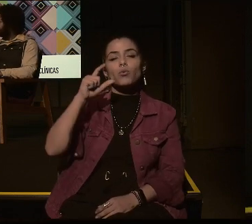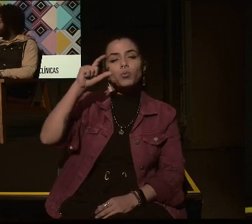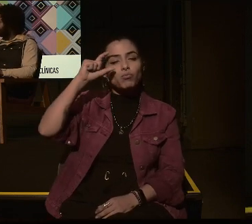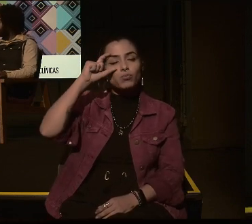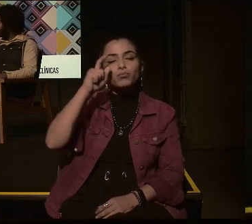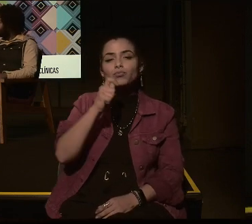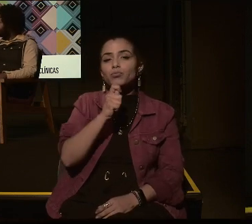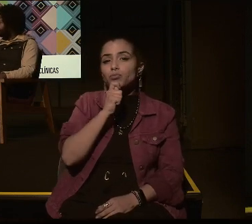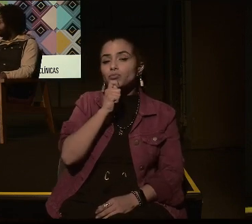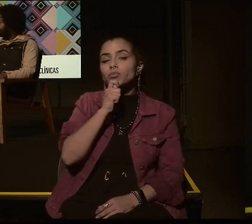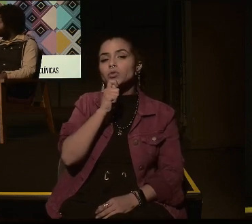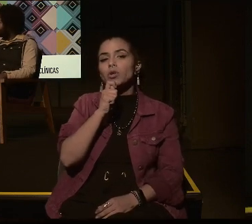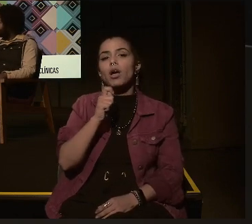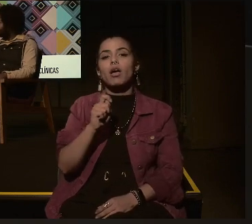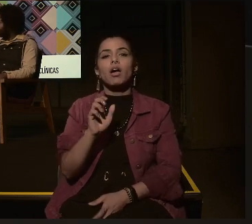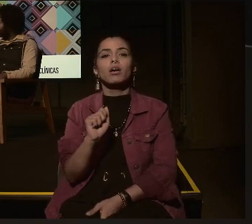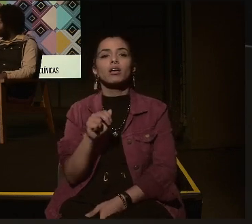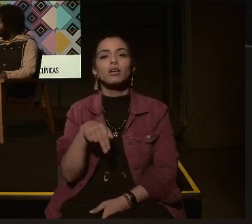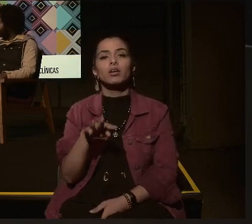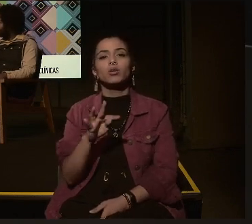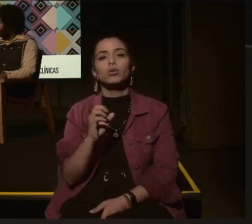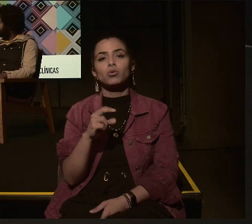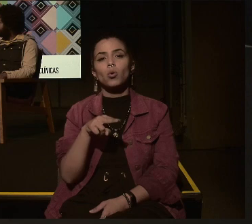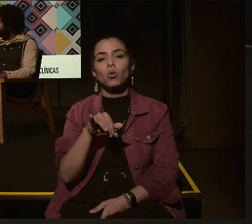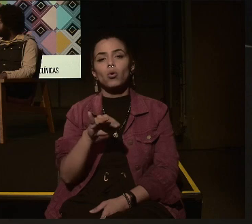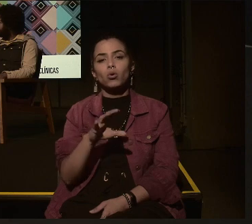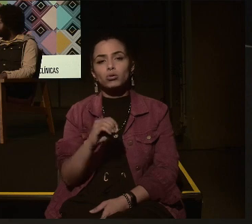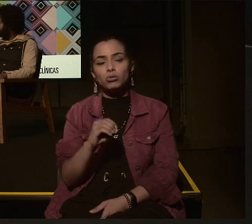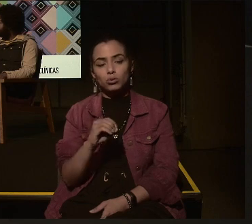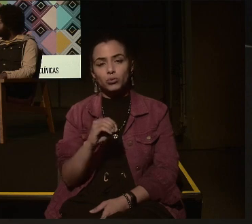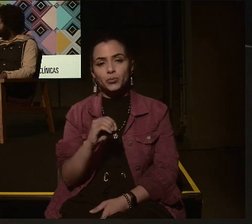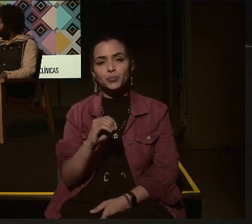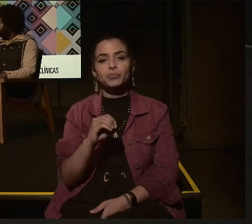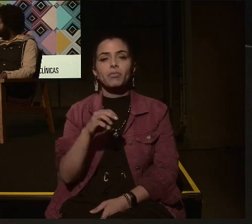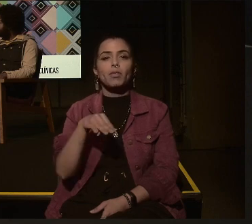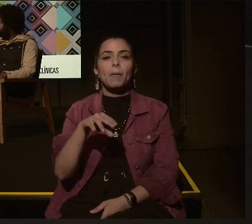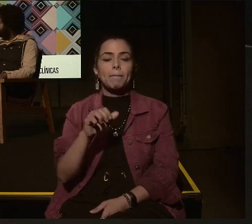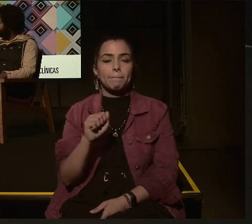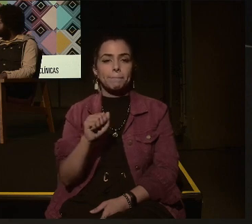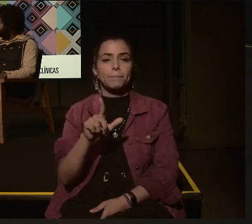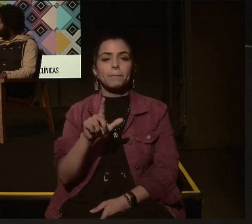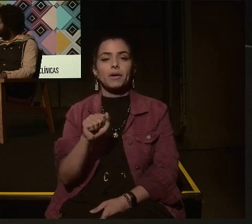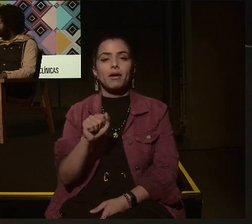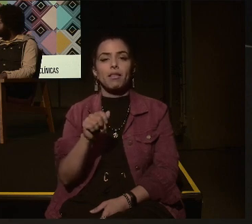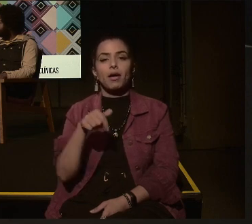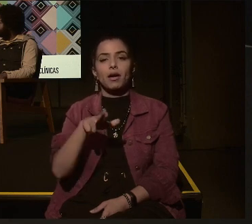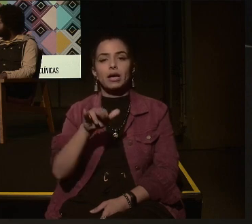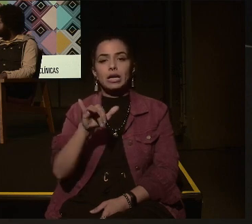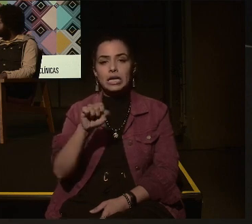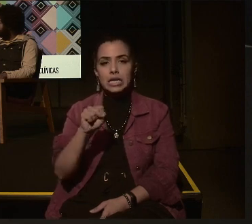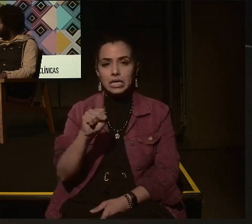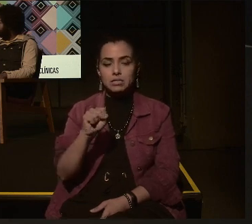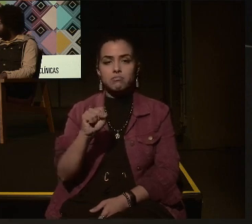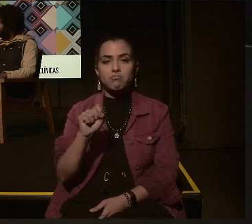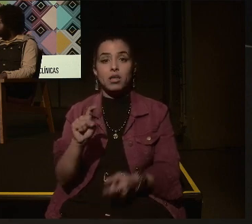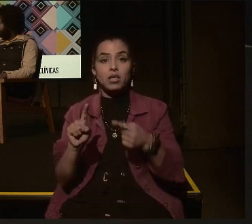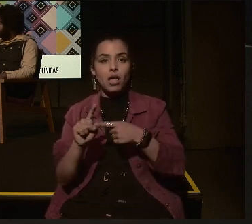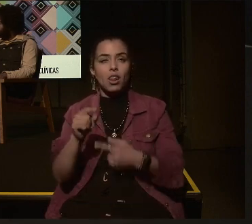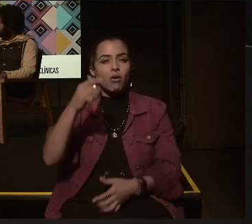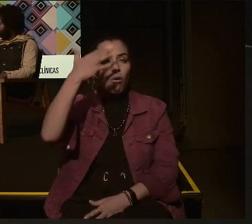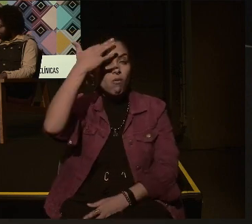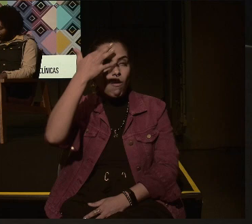Antônio Carlos Malaquias, o Billy Malaquias, que vai compreendendo a diferença entre fronteira e limite em